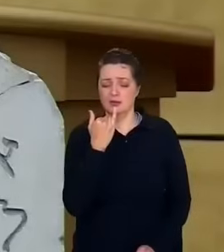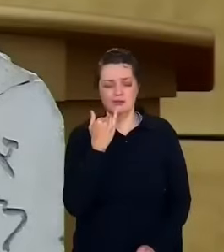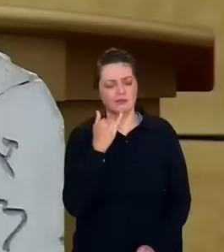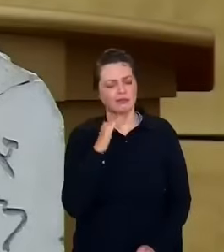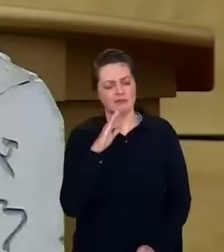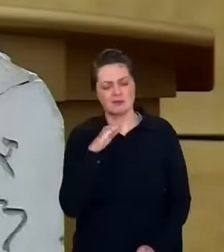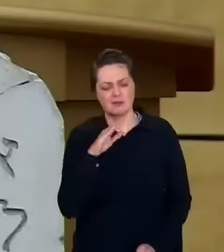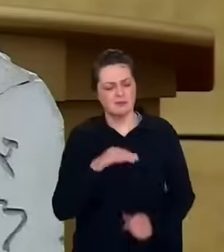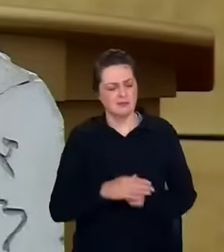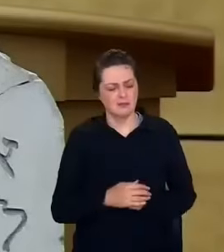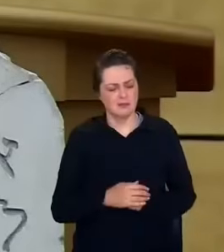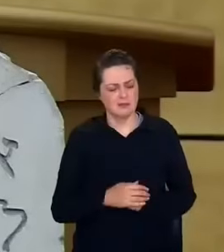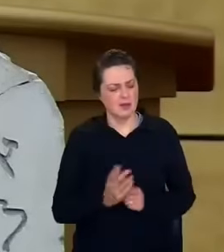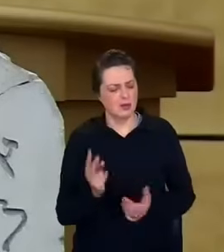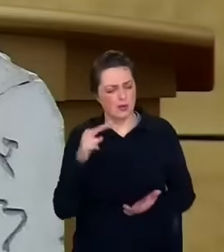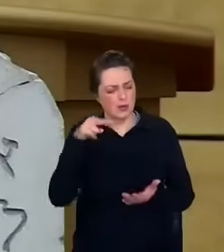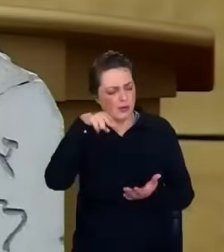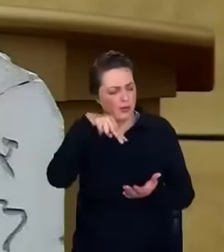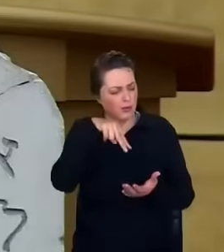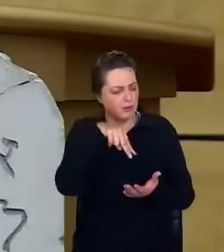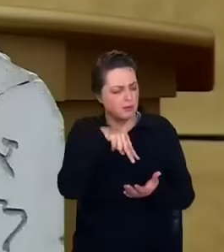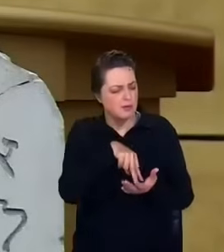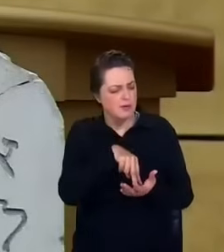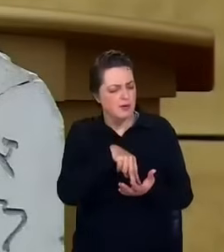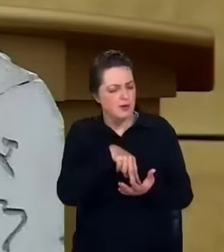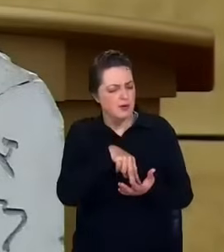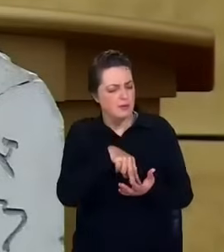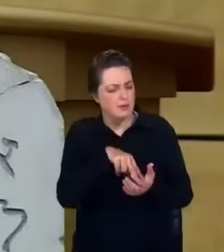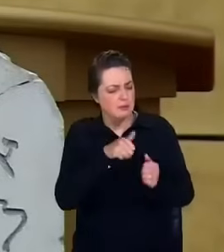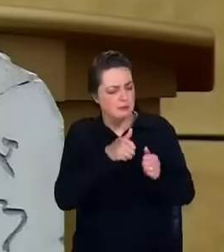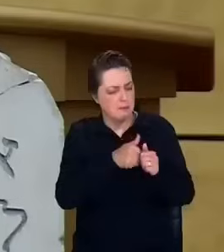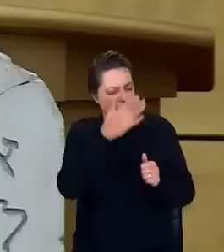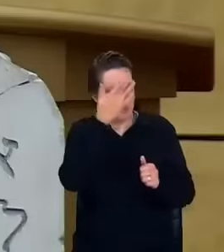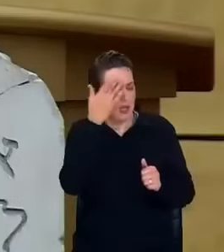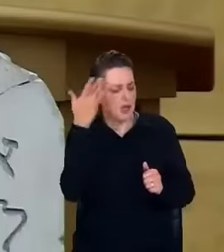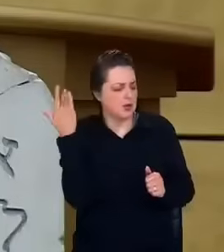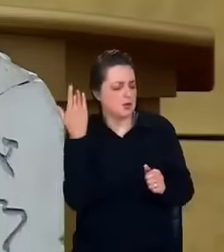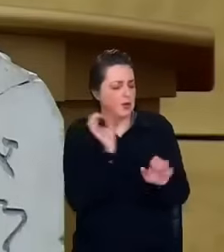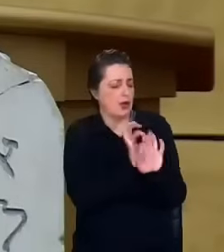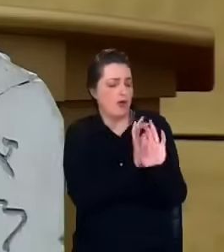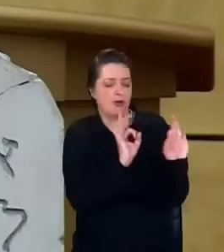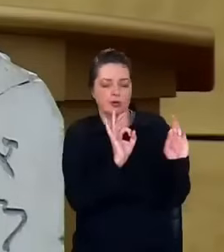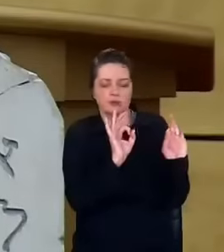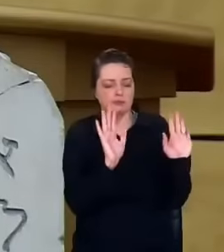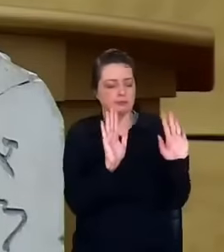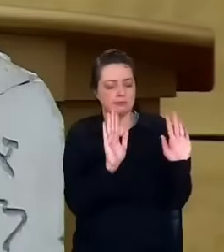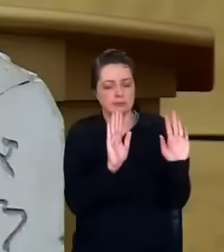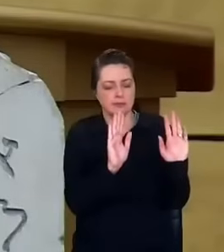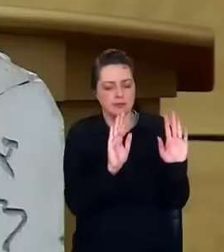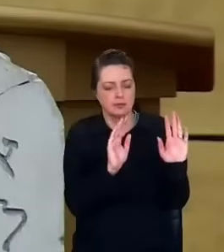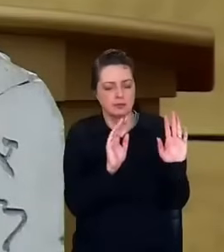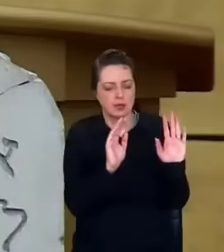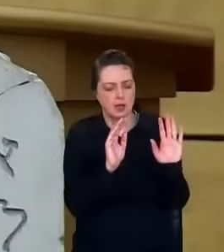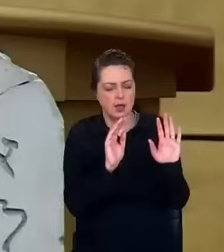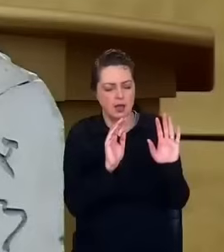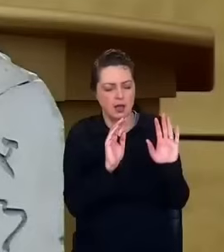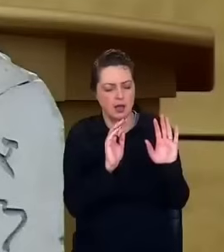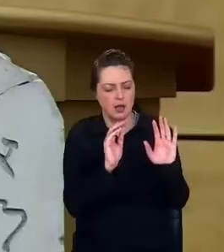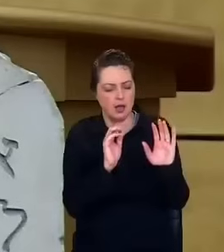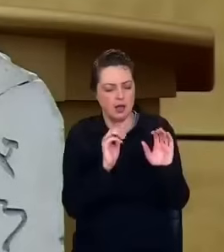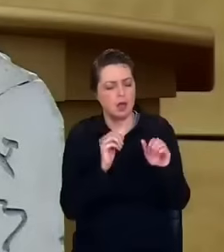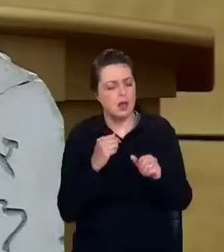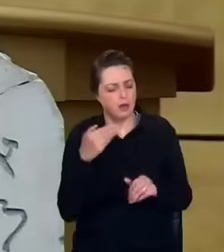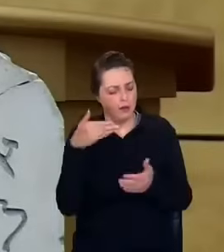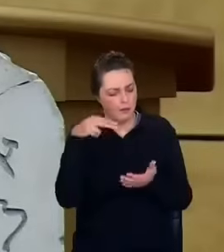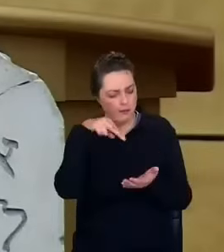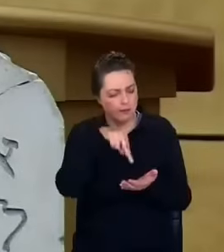para os sãos, eu vim para os enfermos, para os doentes, para